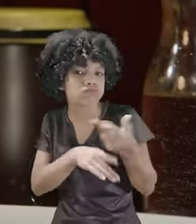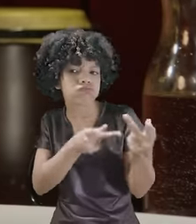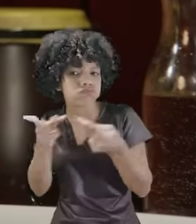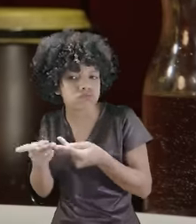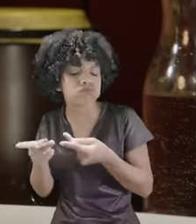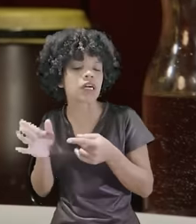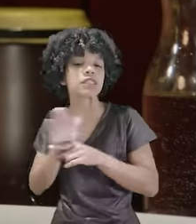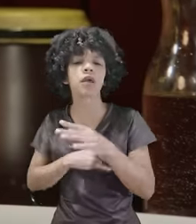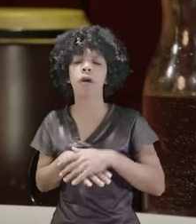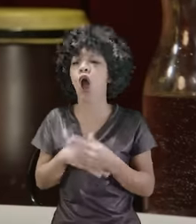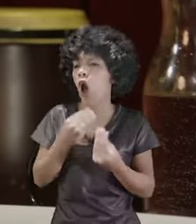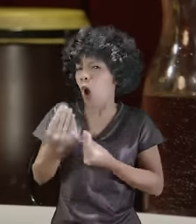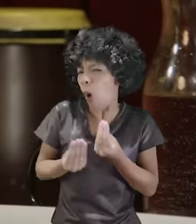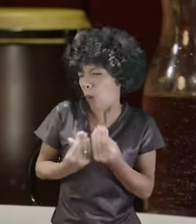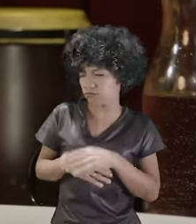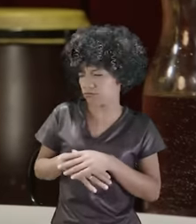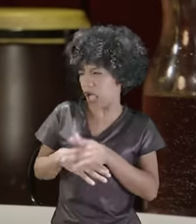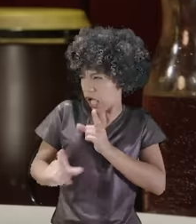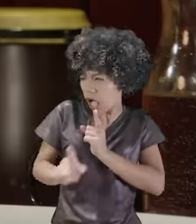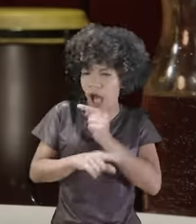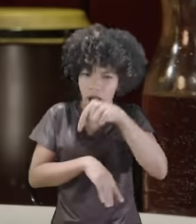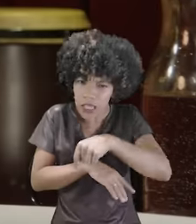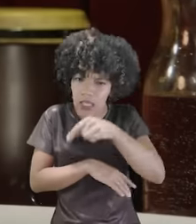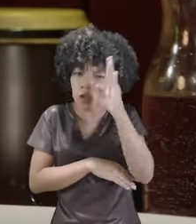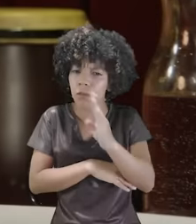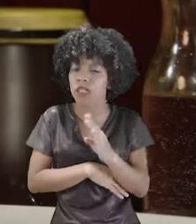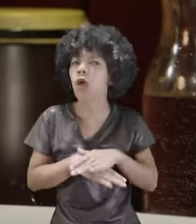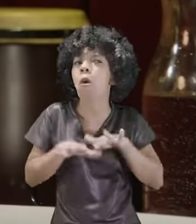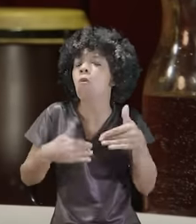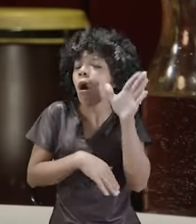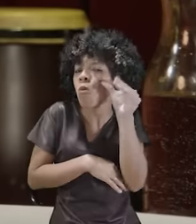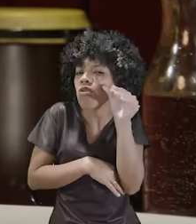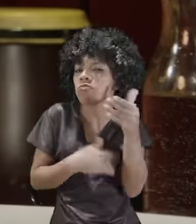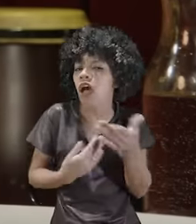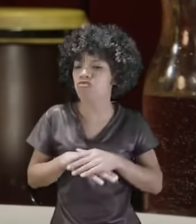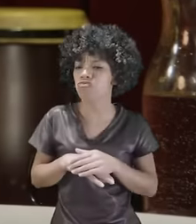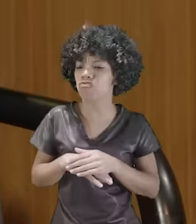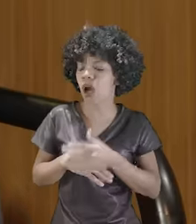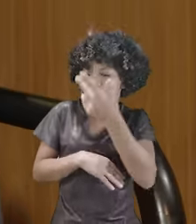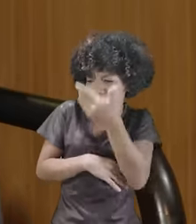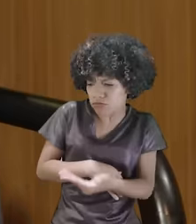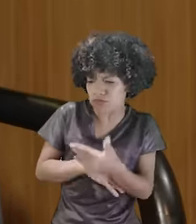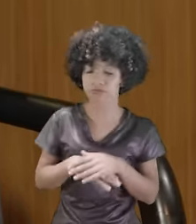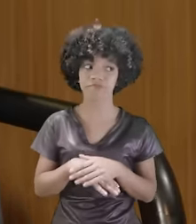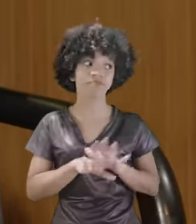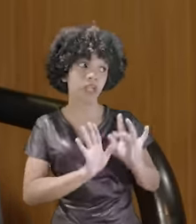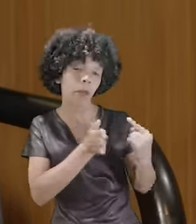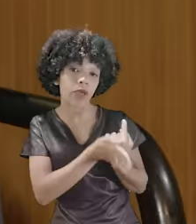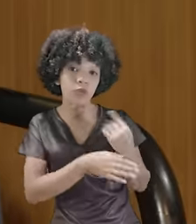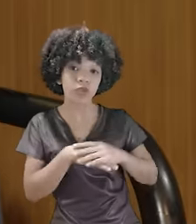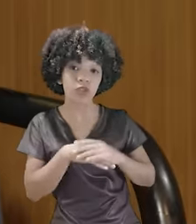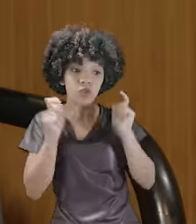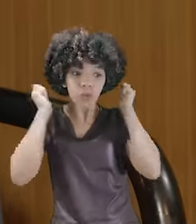quando te encontram aqui qual que é a maior curiosidade dos brasileiros em relação a você eles me